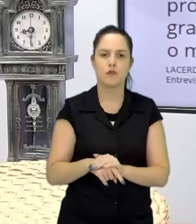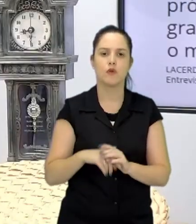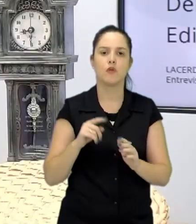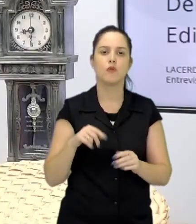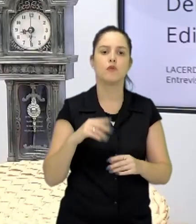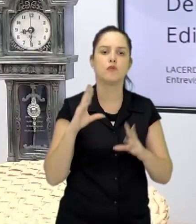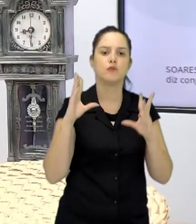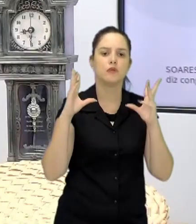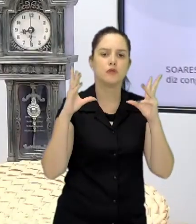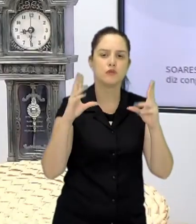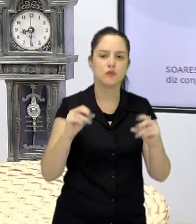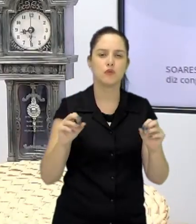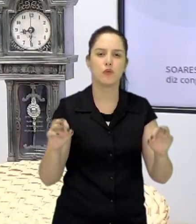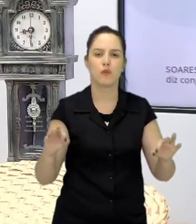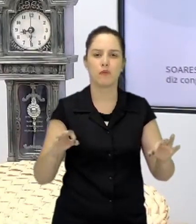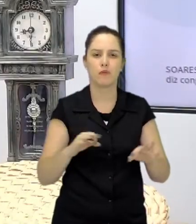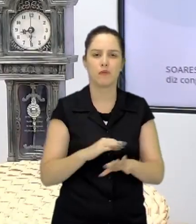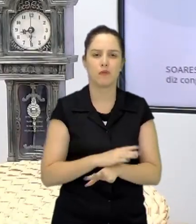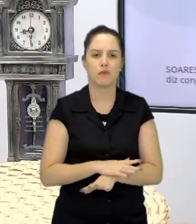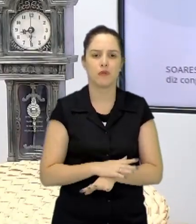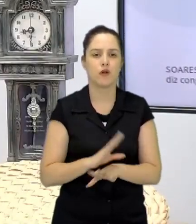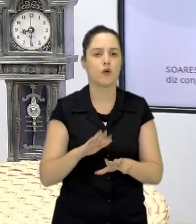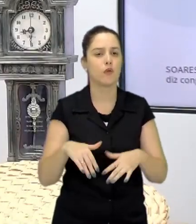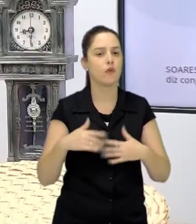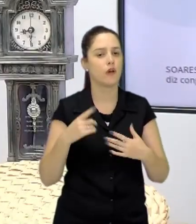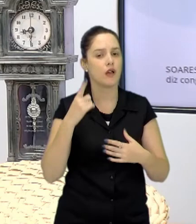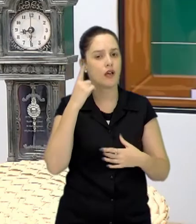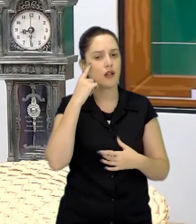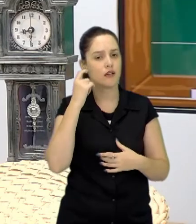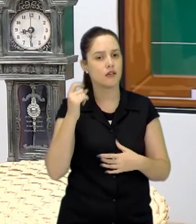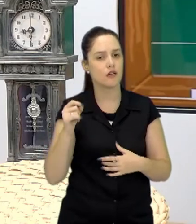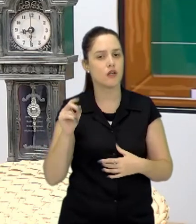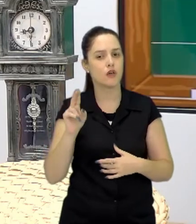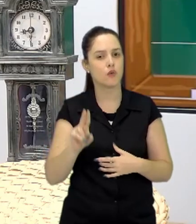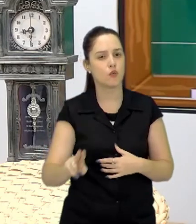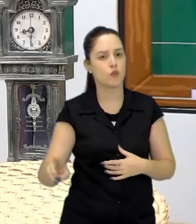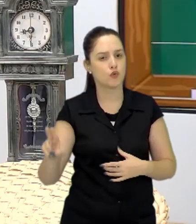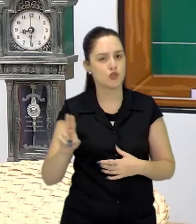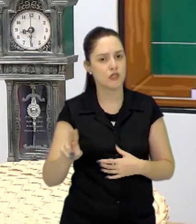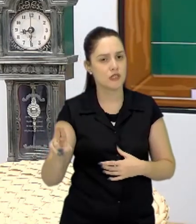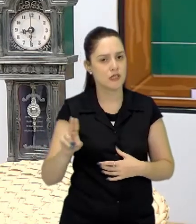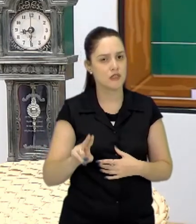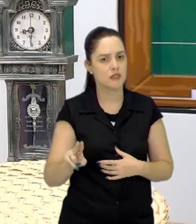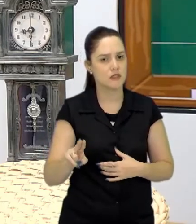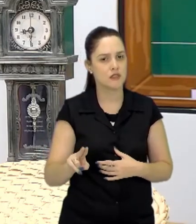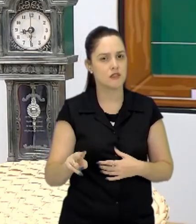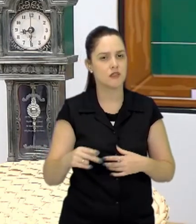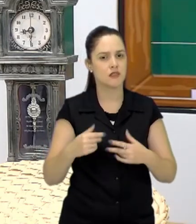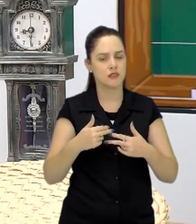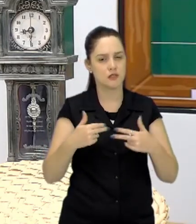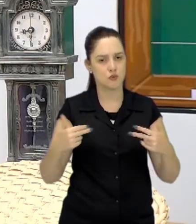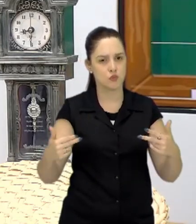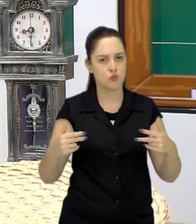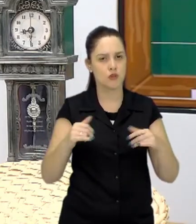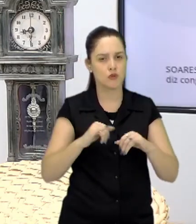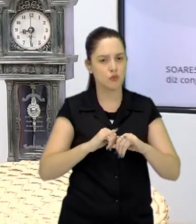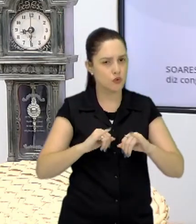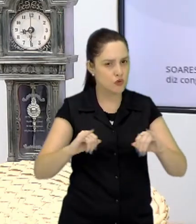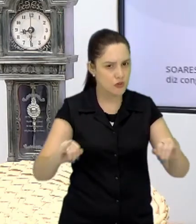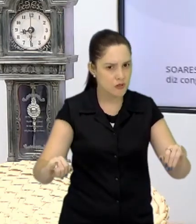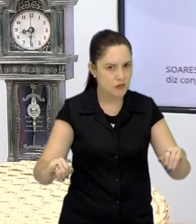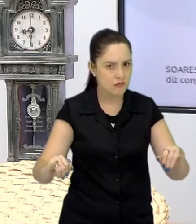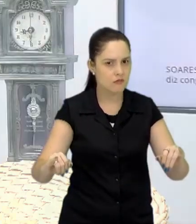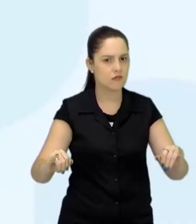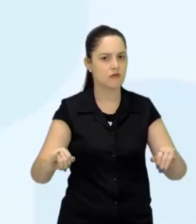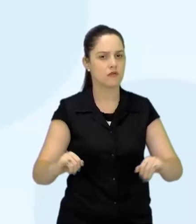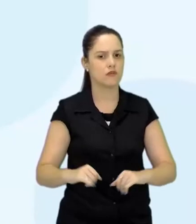está todo completo. Qual que é a ideia aqui? É que vocês utilizem essas duas notícias, né? E tem uma terceira aqui, ó, dá